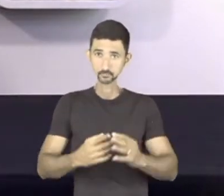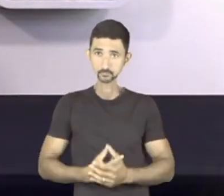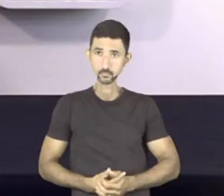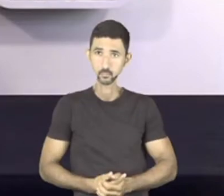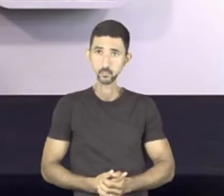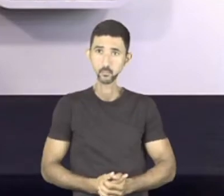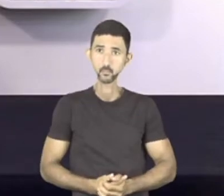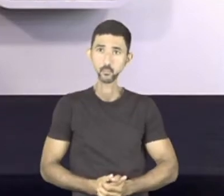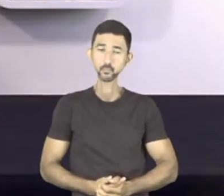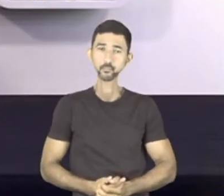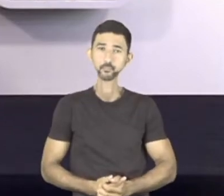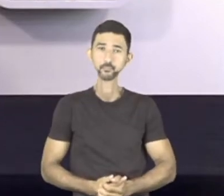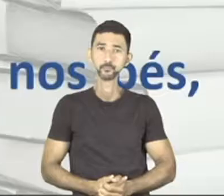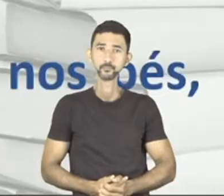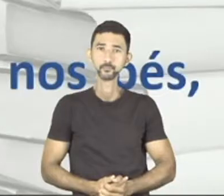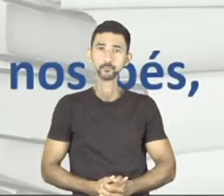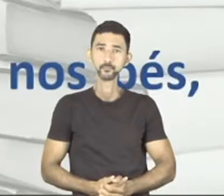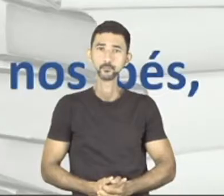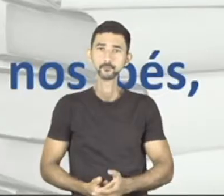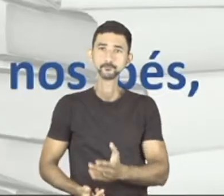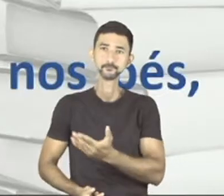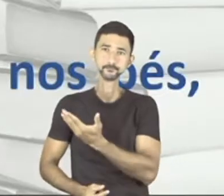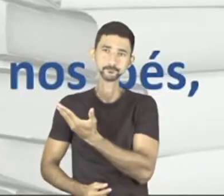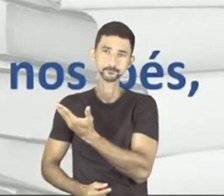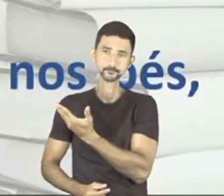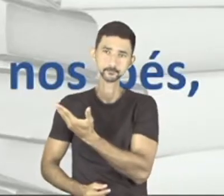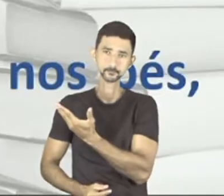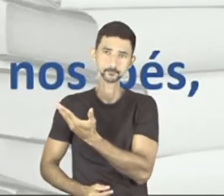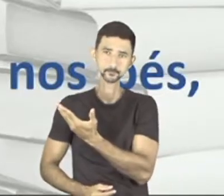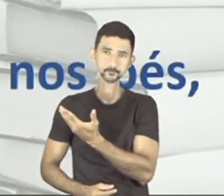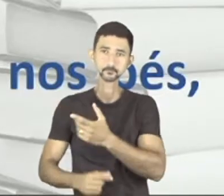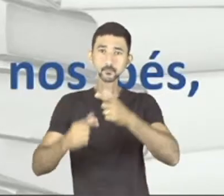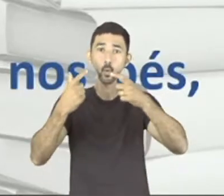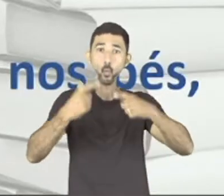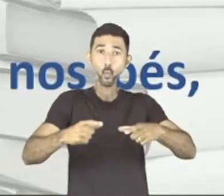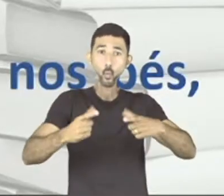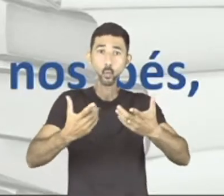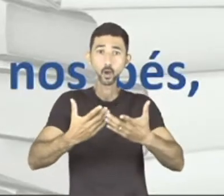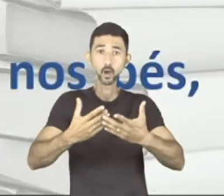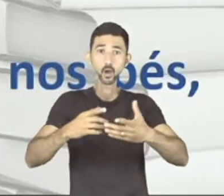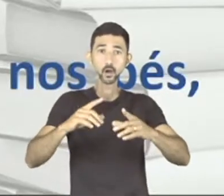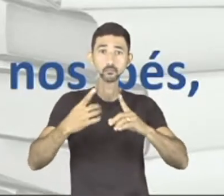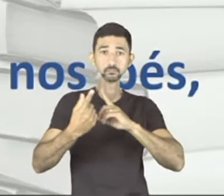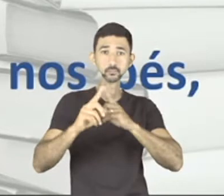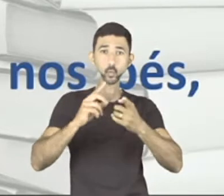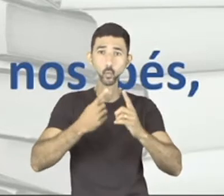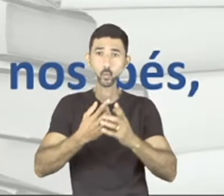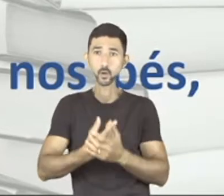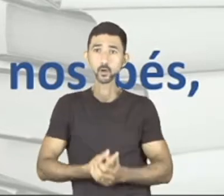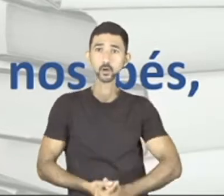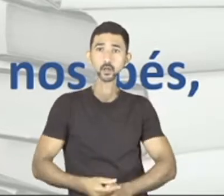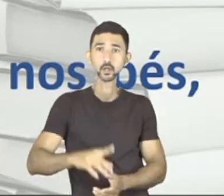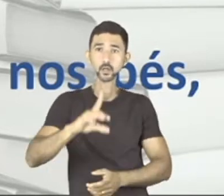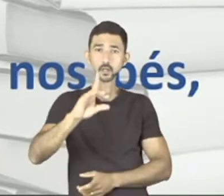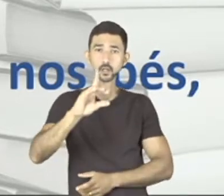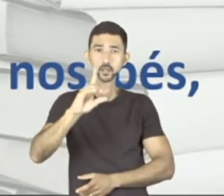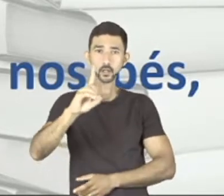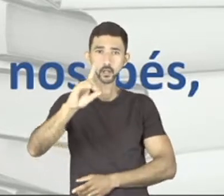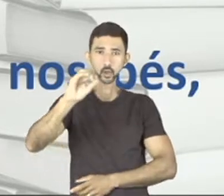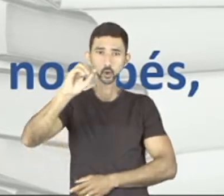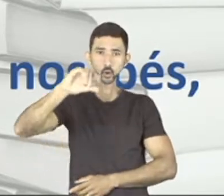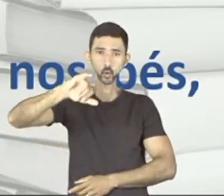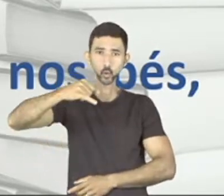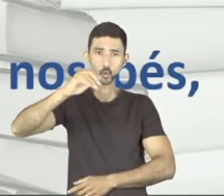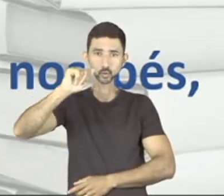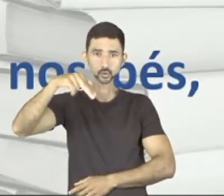Vamos voltar lá para a nossa tela. Então olha só, os lutadores utilizam luvas, proteção